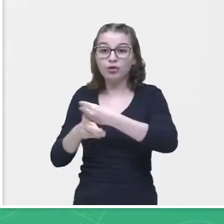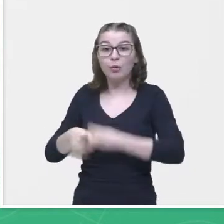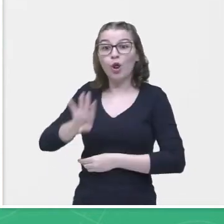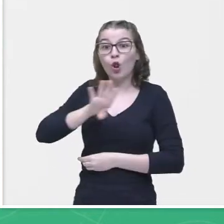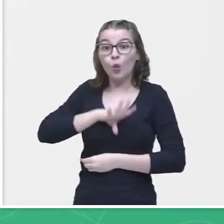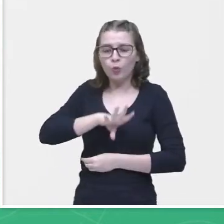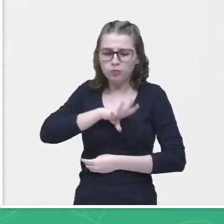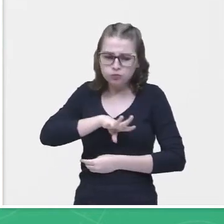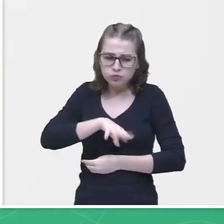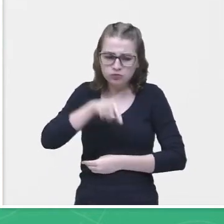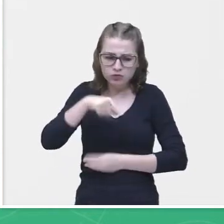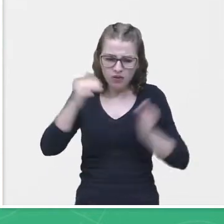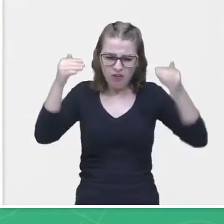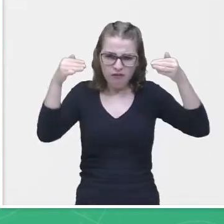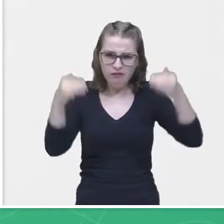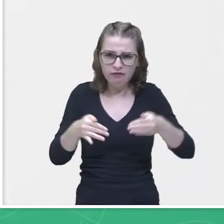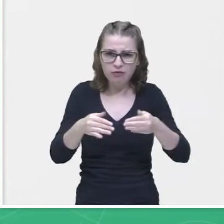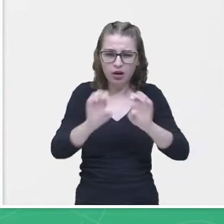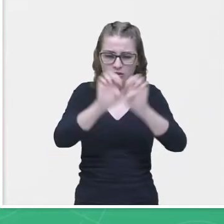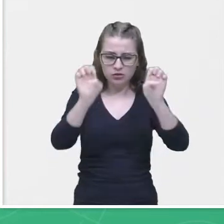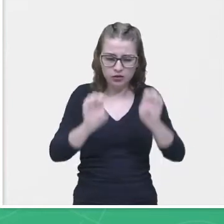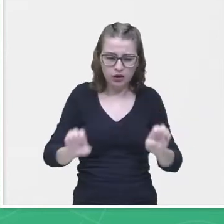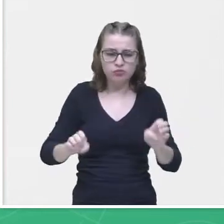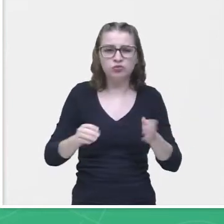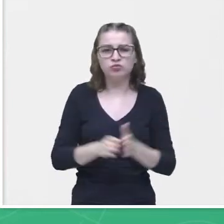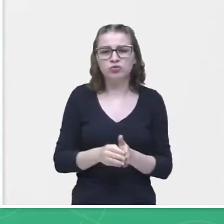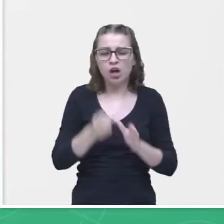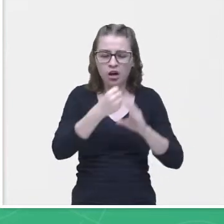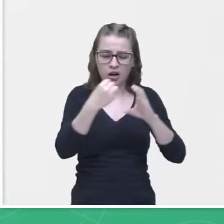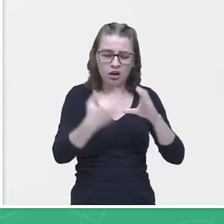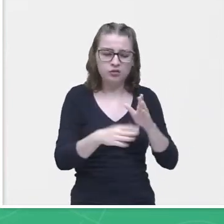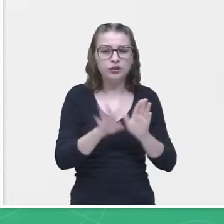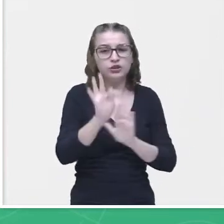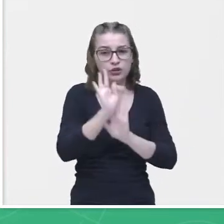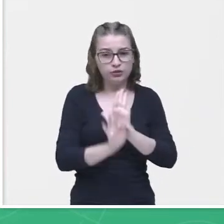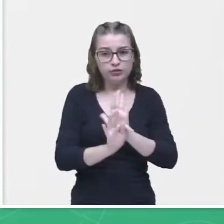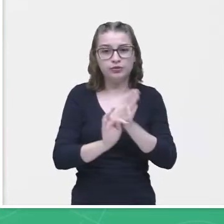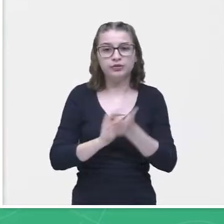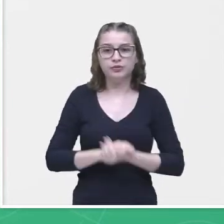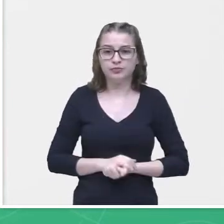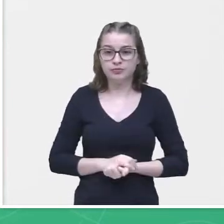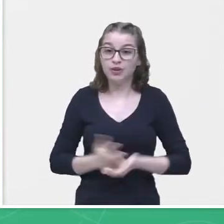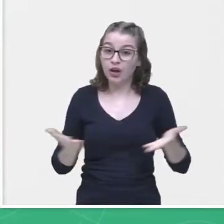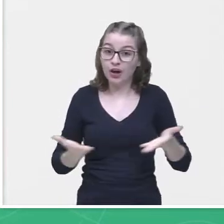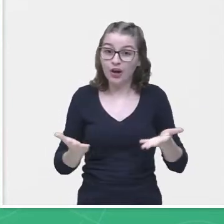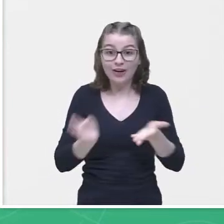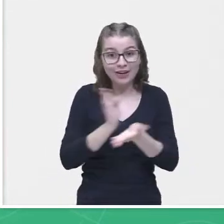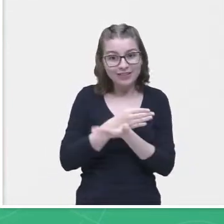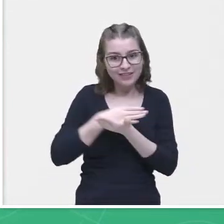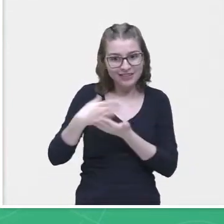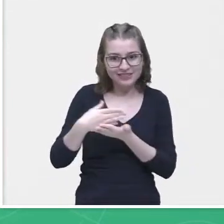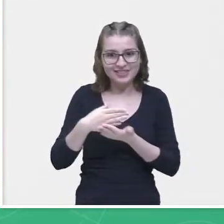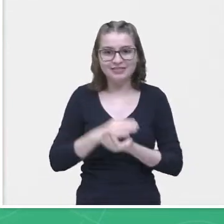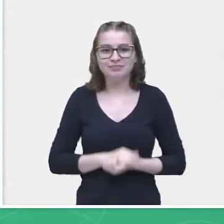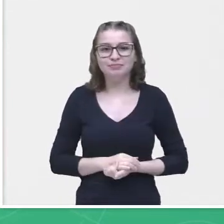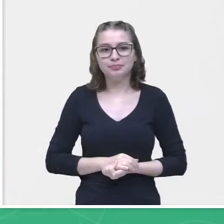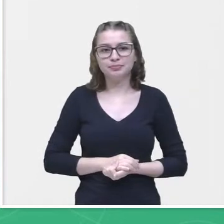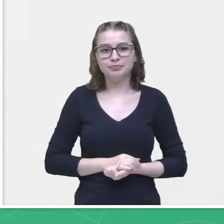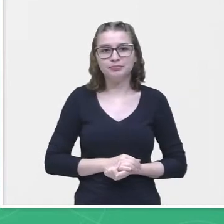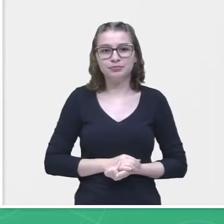que você estuda a estrutura e é o que vamos fazer hoje, é o que vamos fazer agora. Vamos lá então, observe. Olha aí,